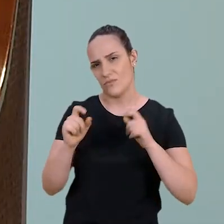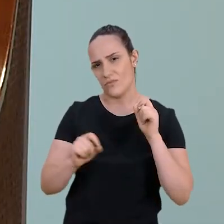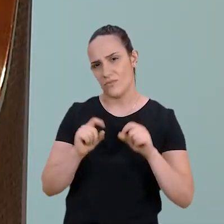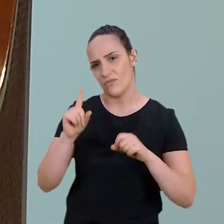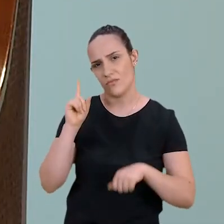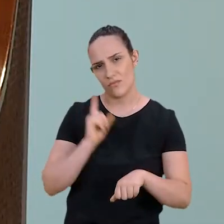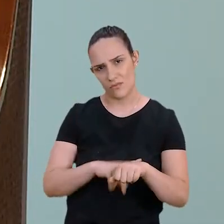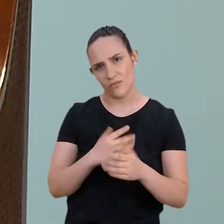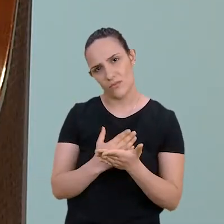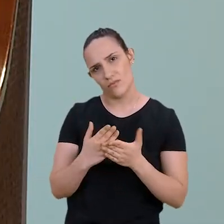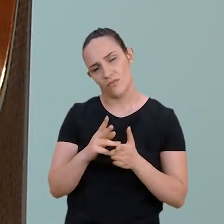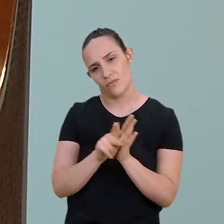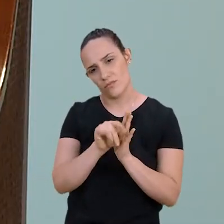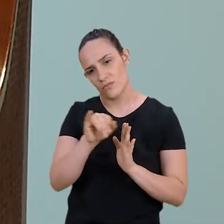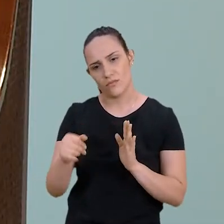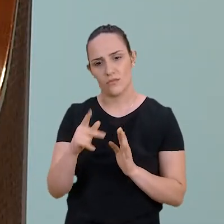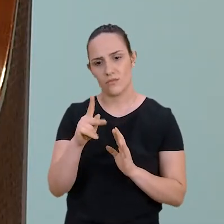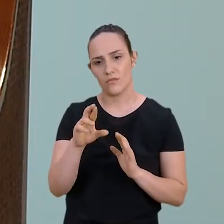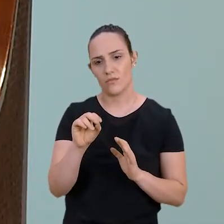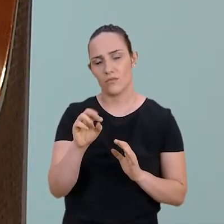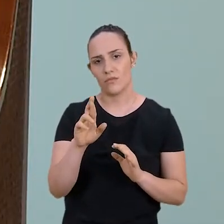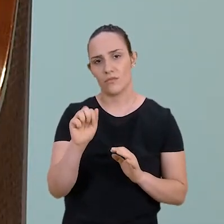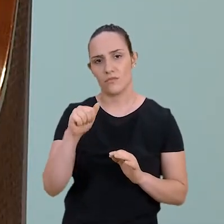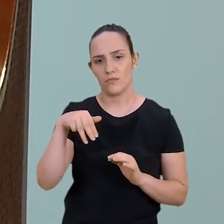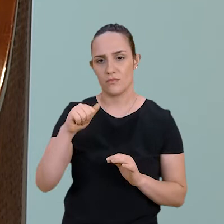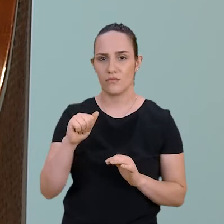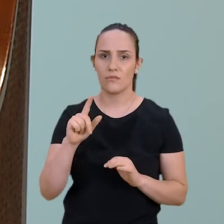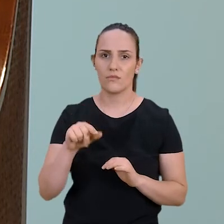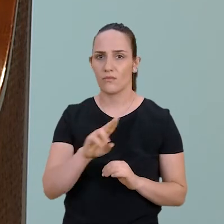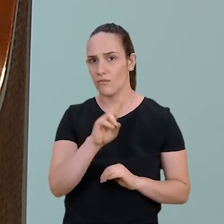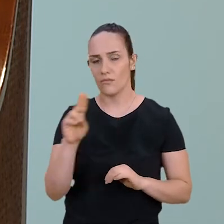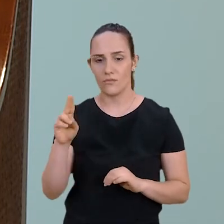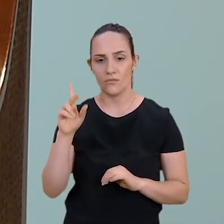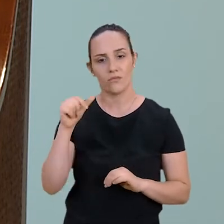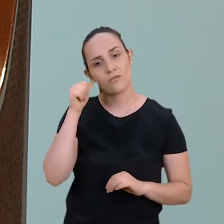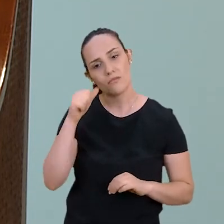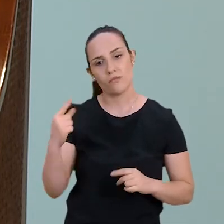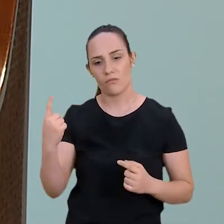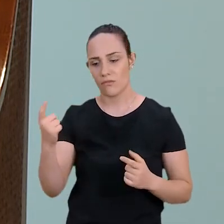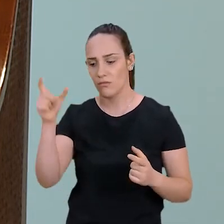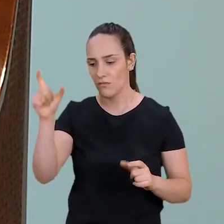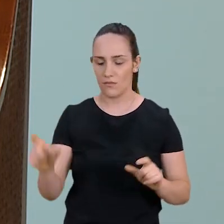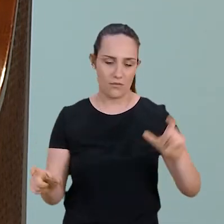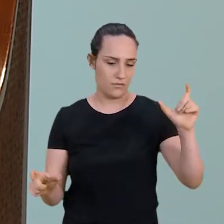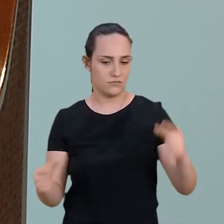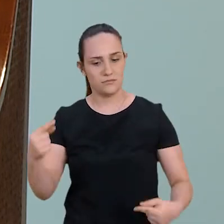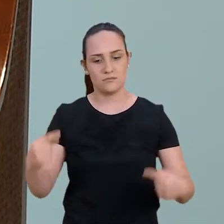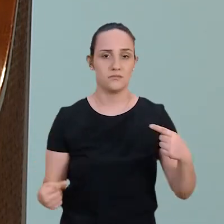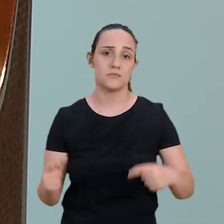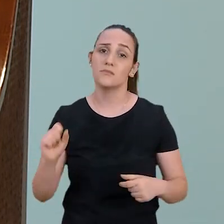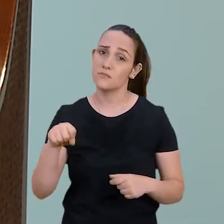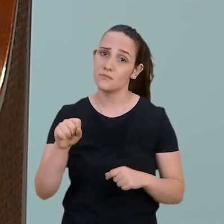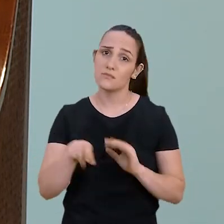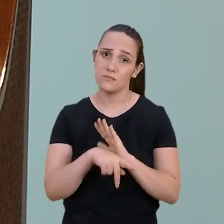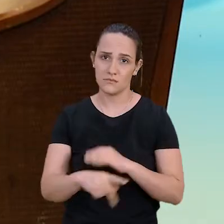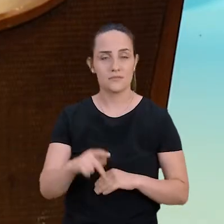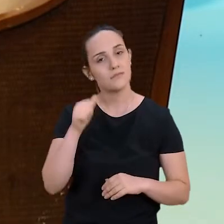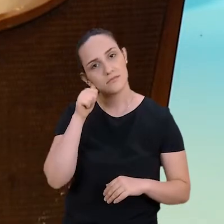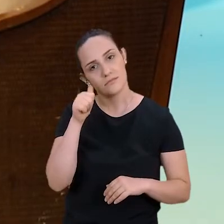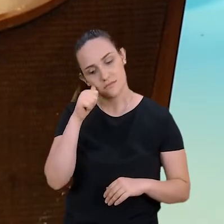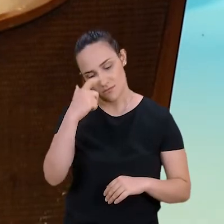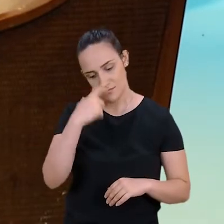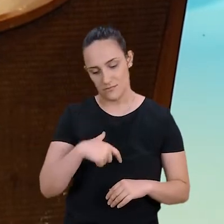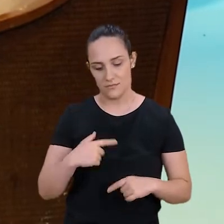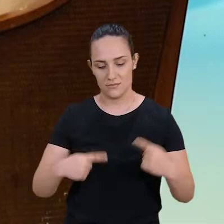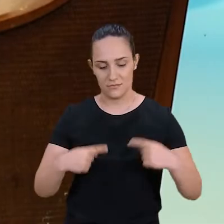do programa, né, sobre... O programa, ele já tem esse nome, né, Mulheres em Debate, né? Eu acho que isso faz parte de nós, sabe? A mulher, ela